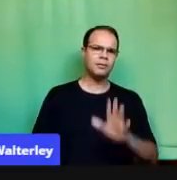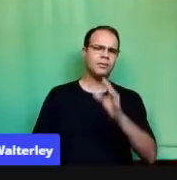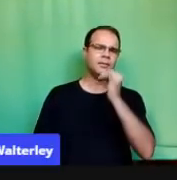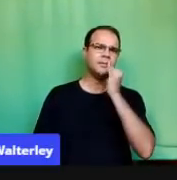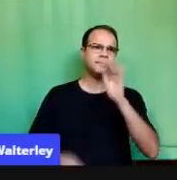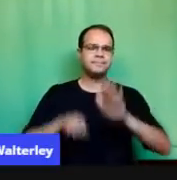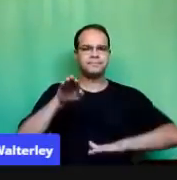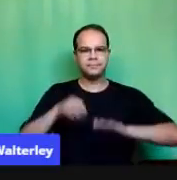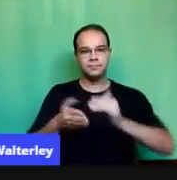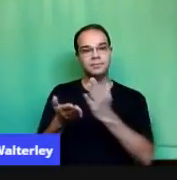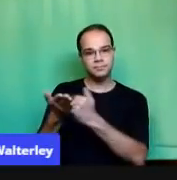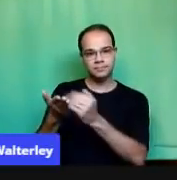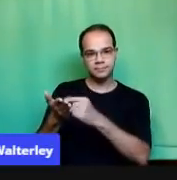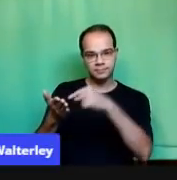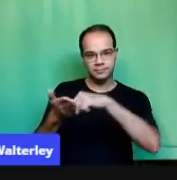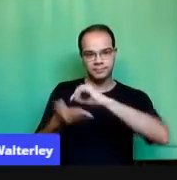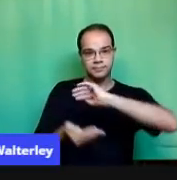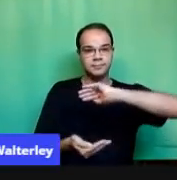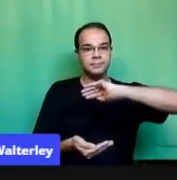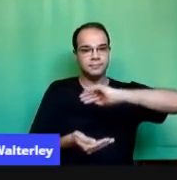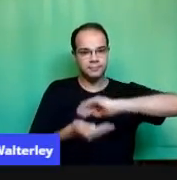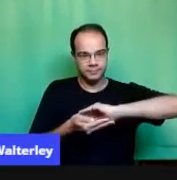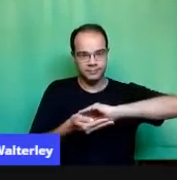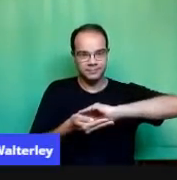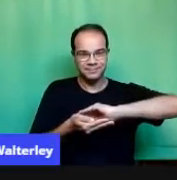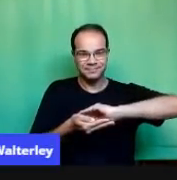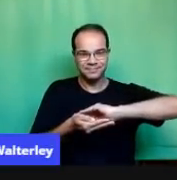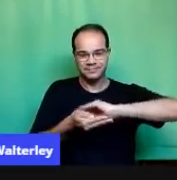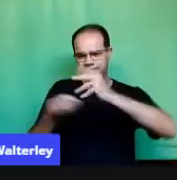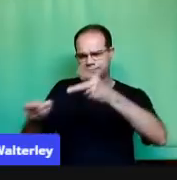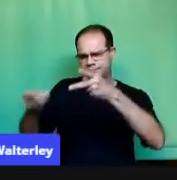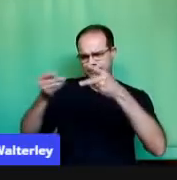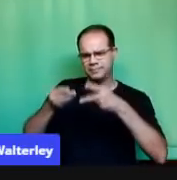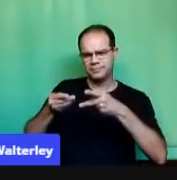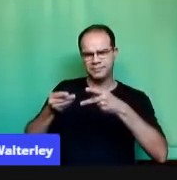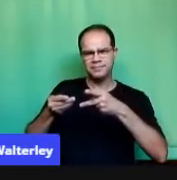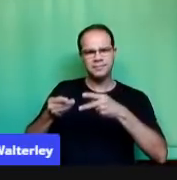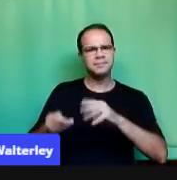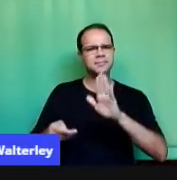mas esse não é